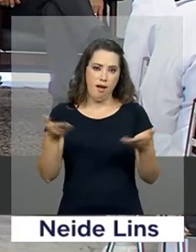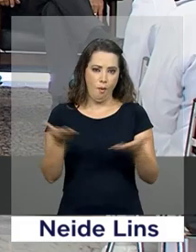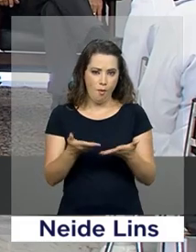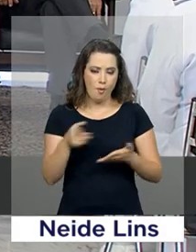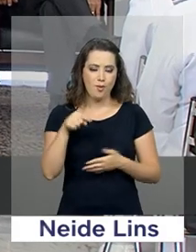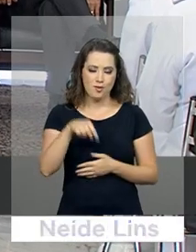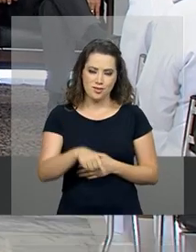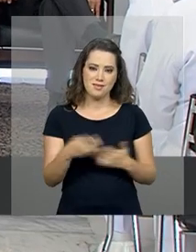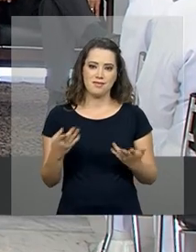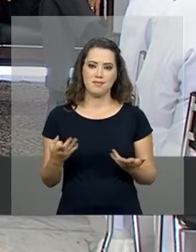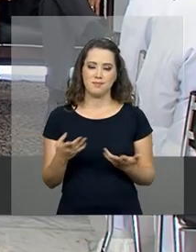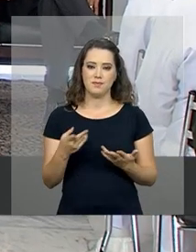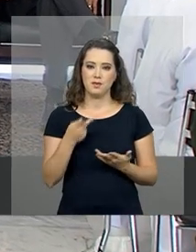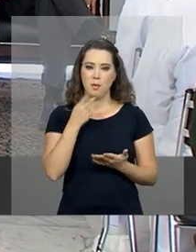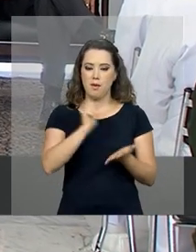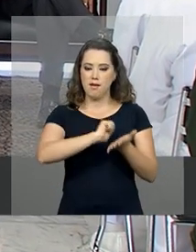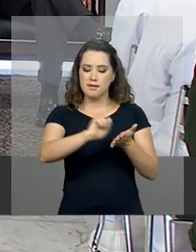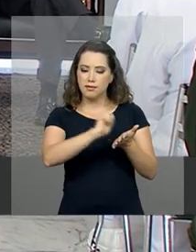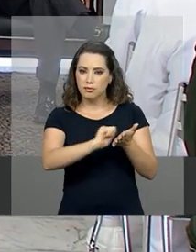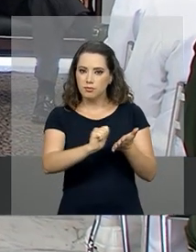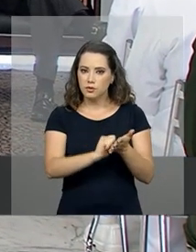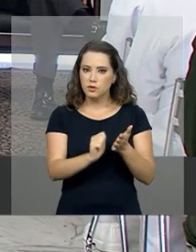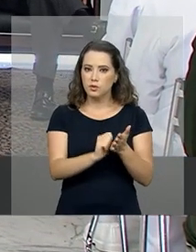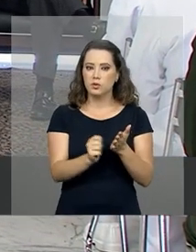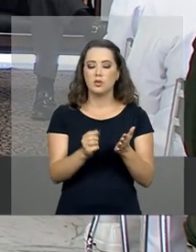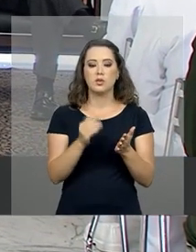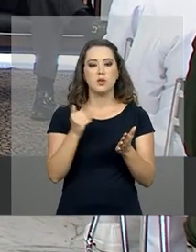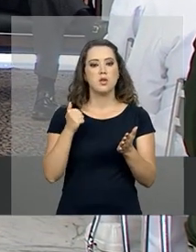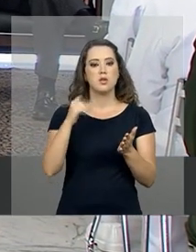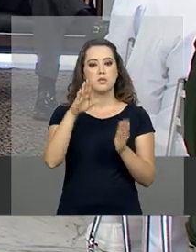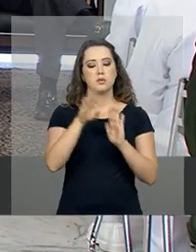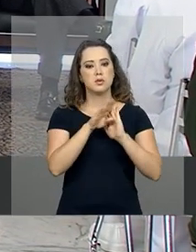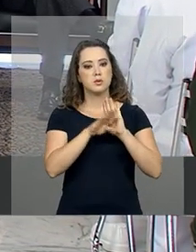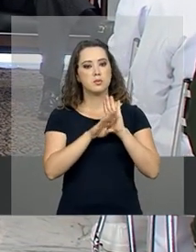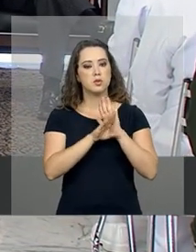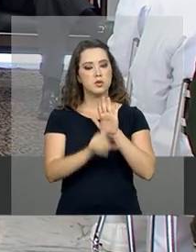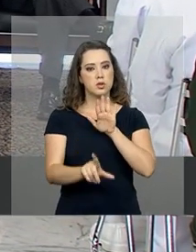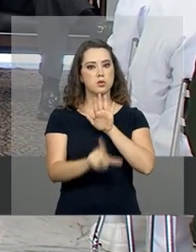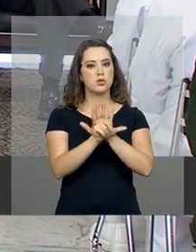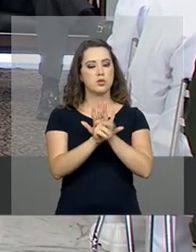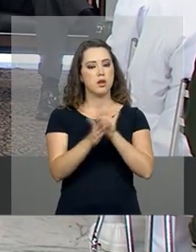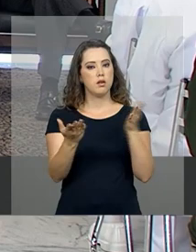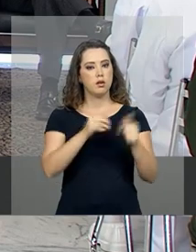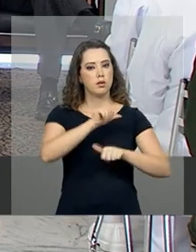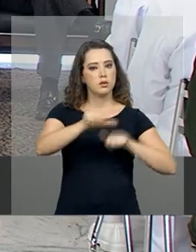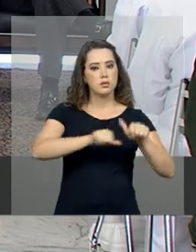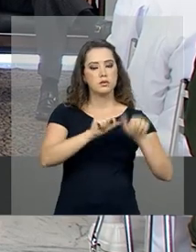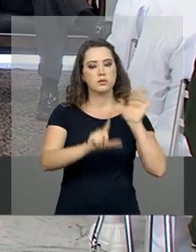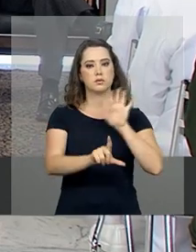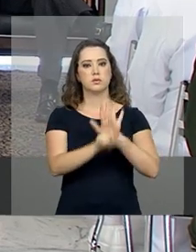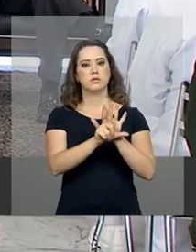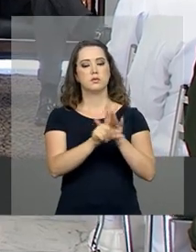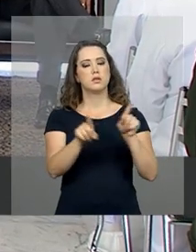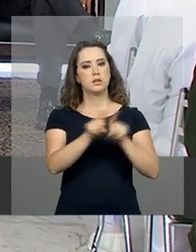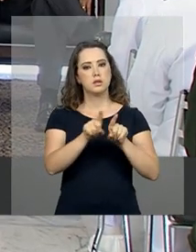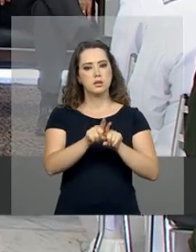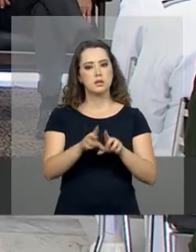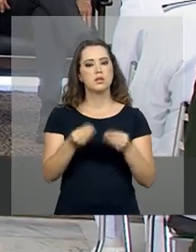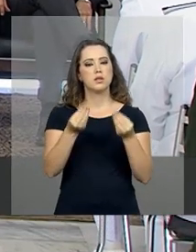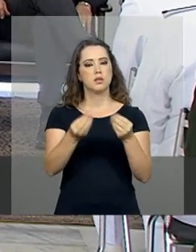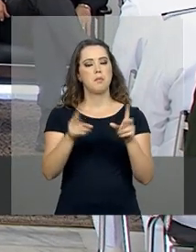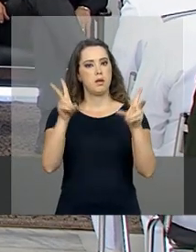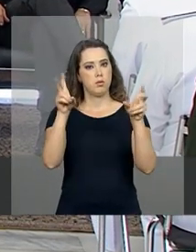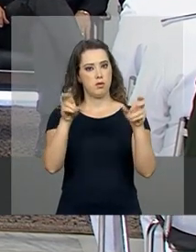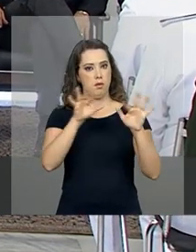para a sanção de mais este projeto de lei agora transformado em lei e que também trata do tema da